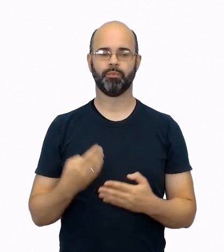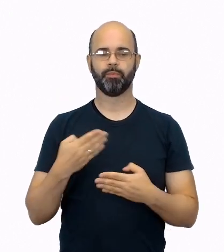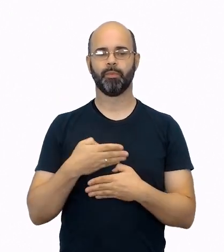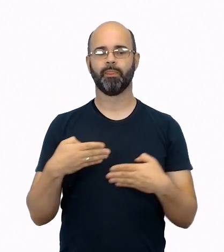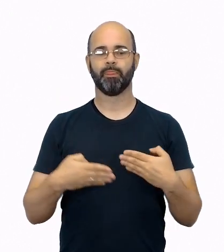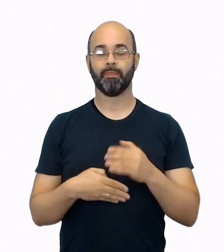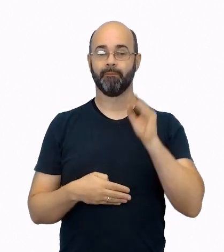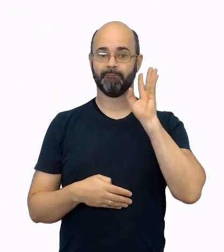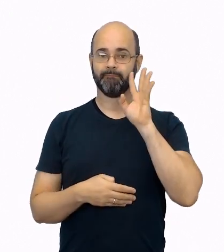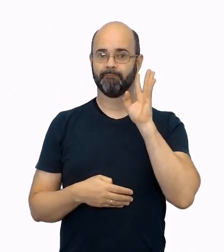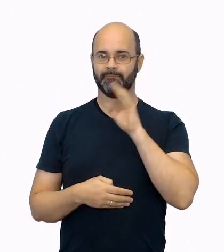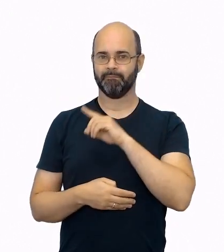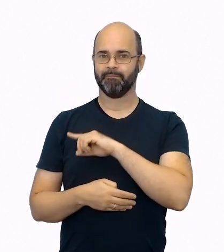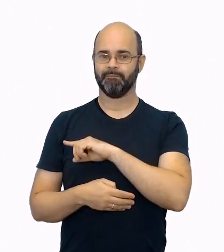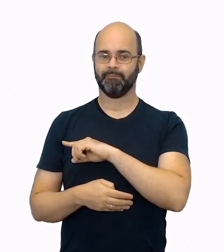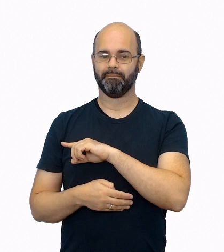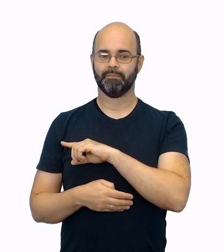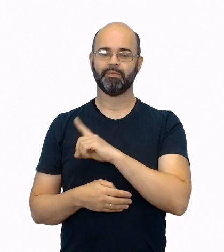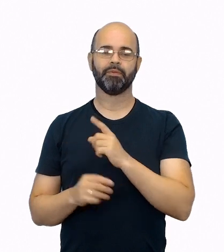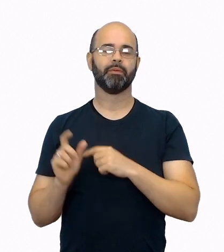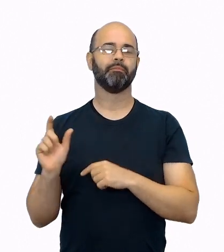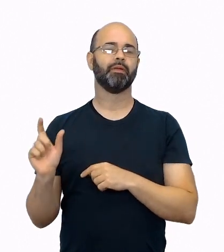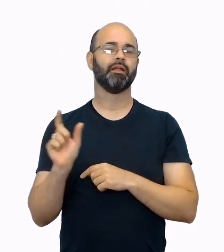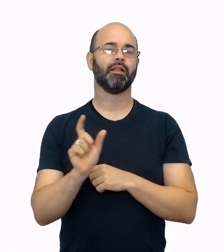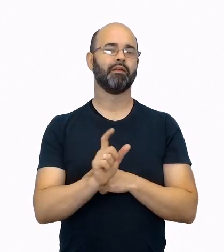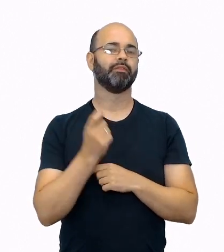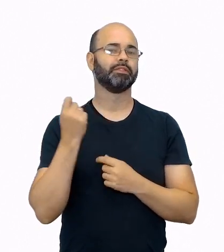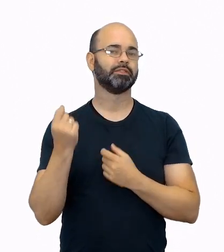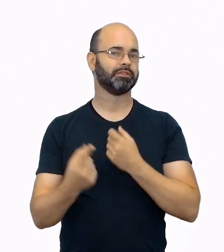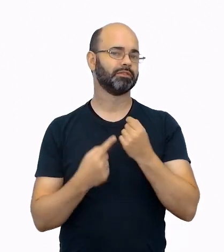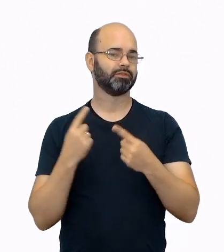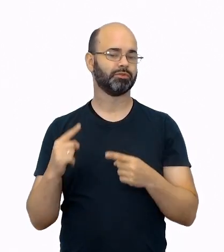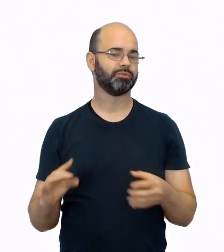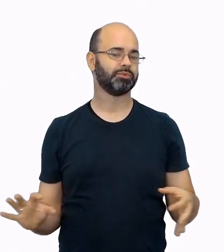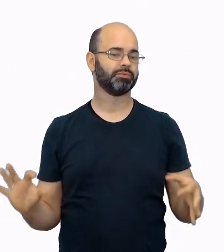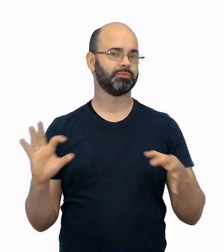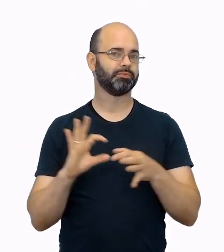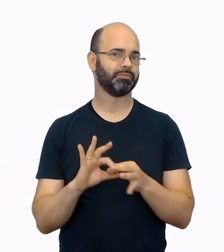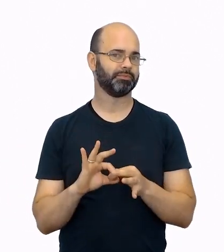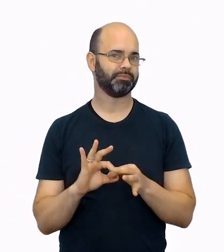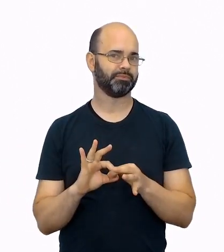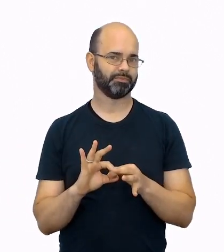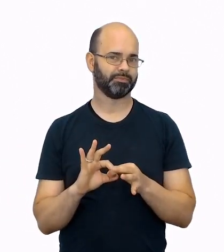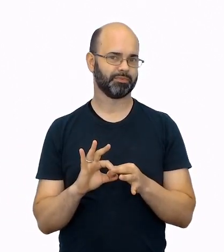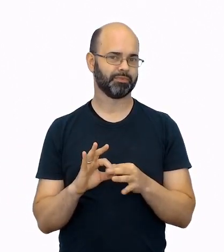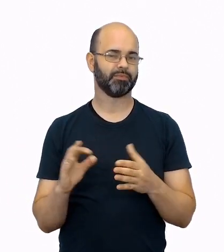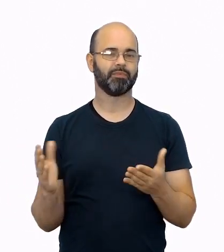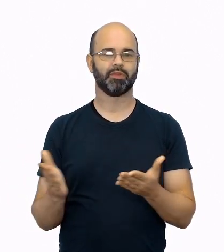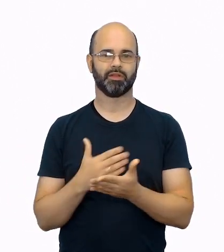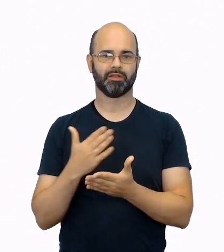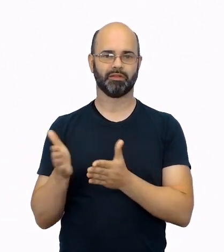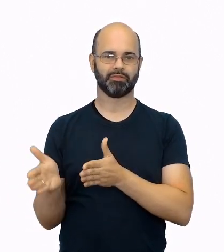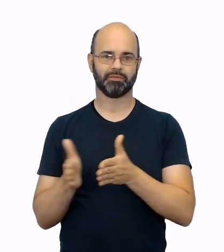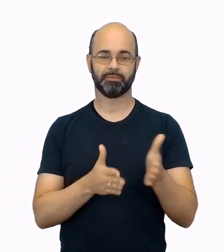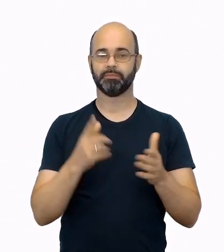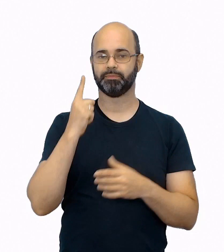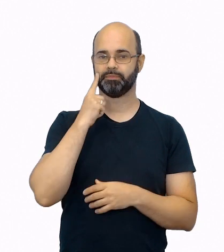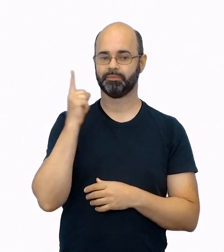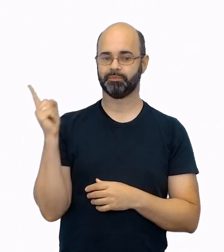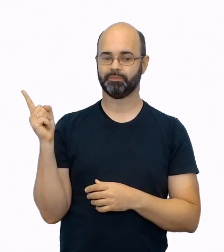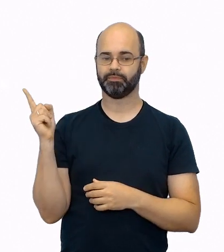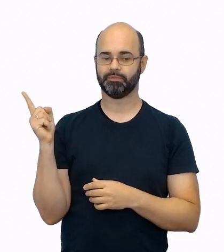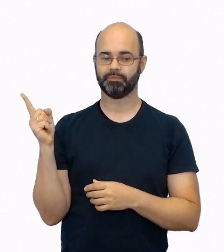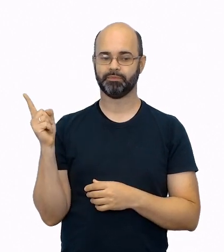muito bacana, nós trouxemos algumas palavras-chave que interligam a nossa sequência de atividade 6. Podemos observar